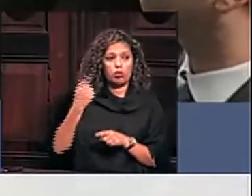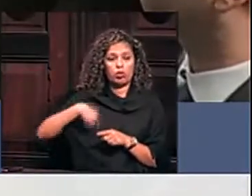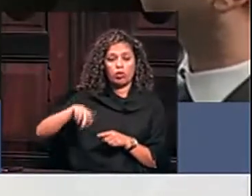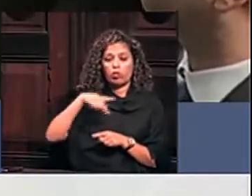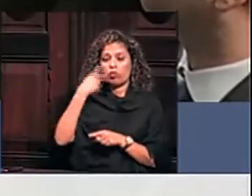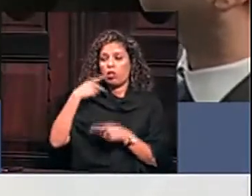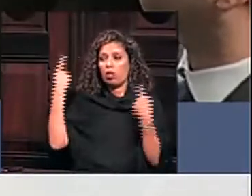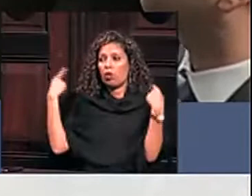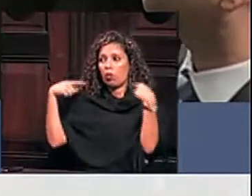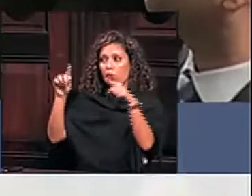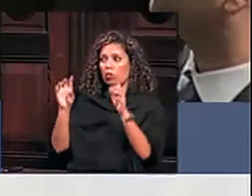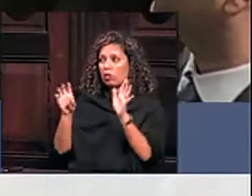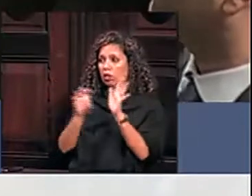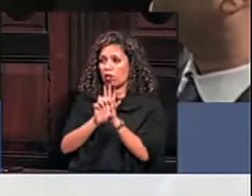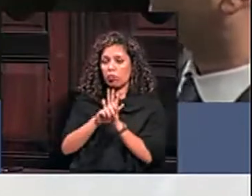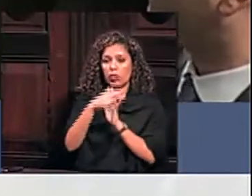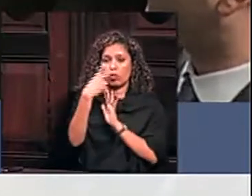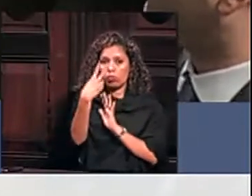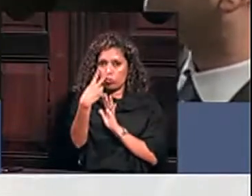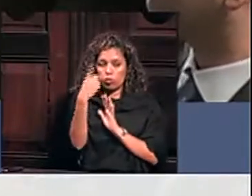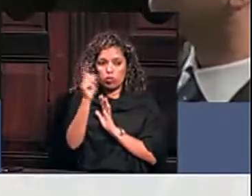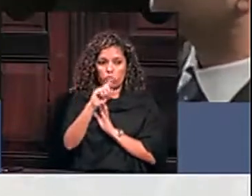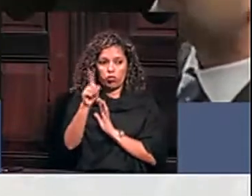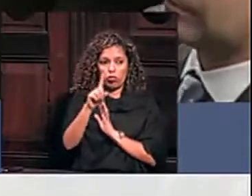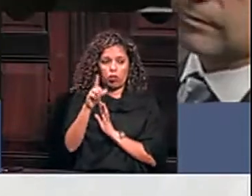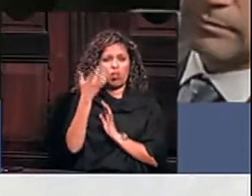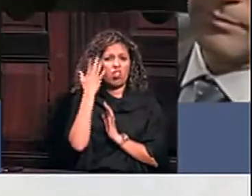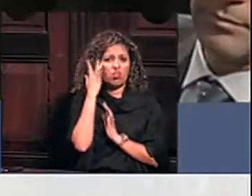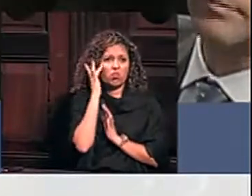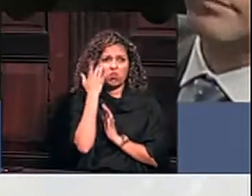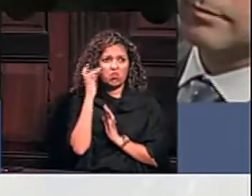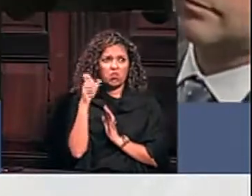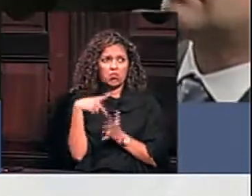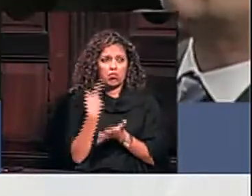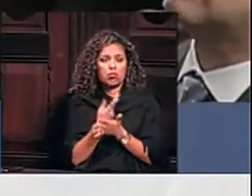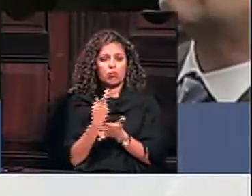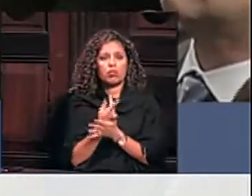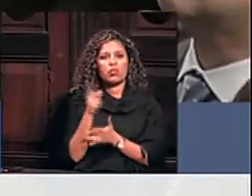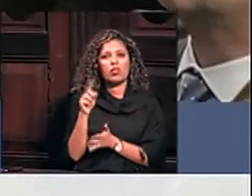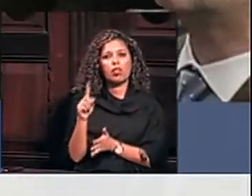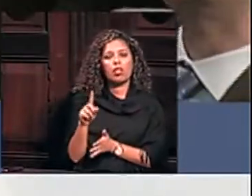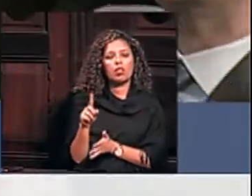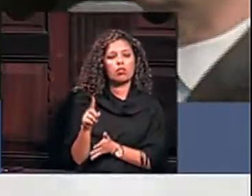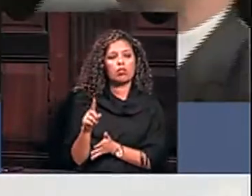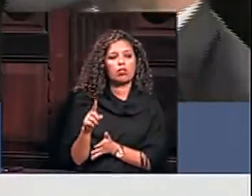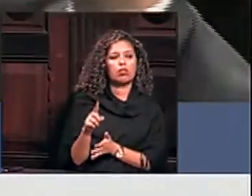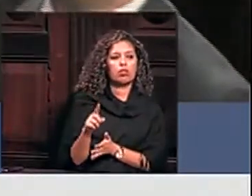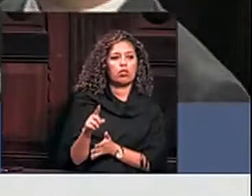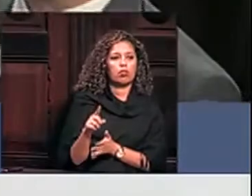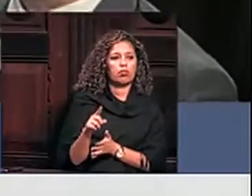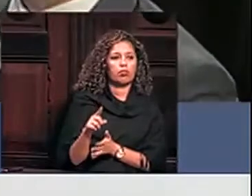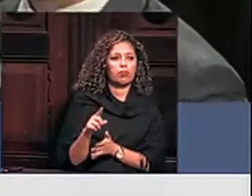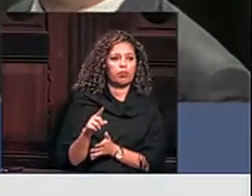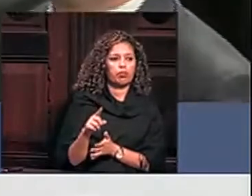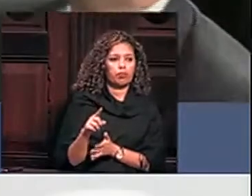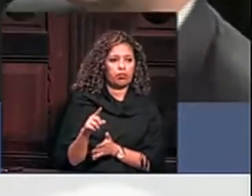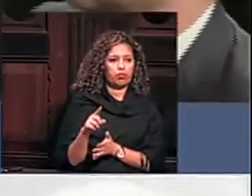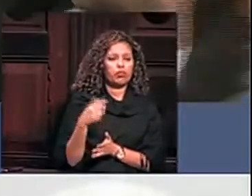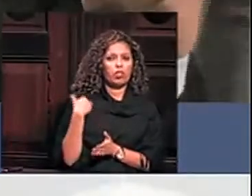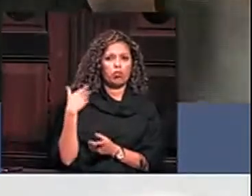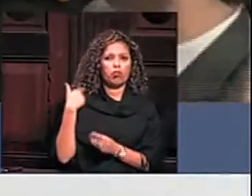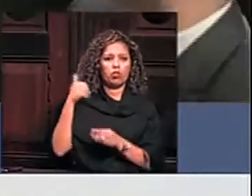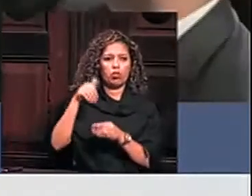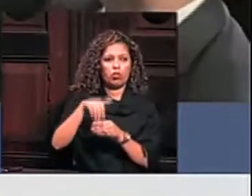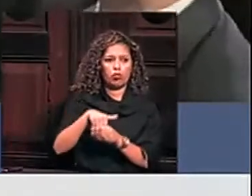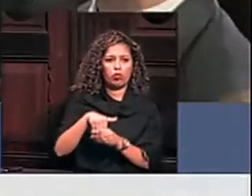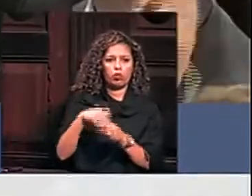emenda, as duas emendas sendo autorizativas, eu acho que não vejo nenhuma questão. Eu voto, então,